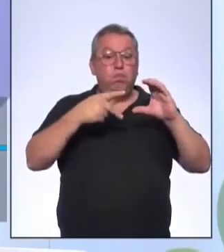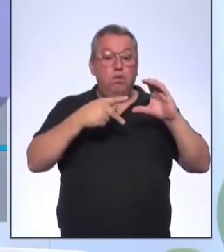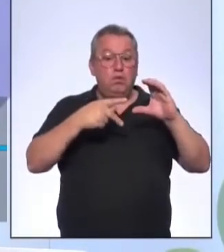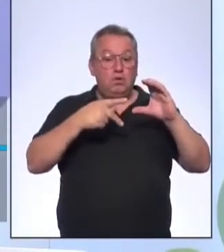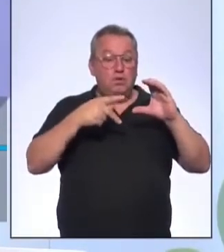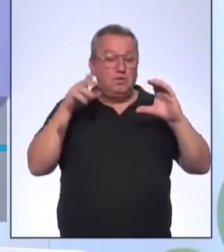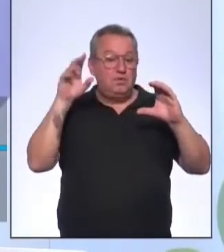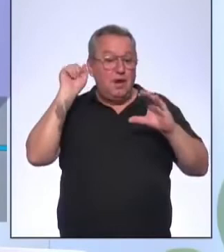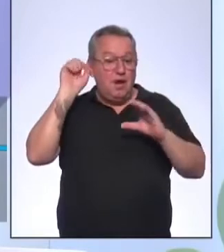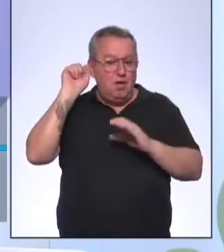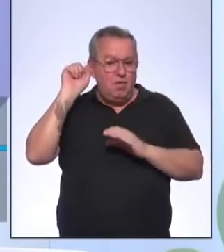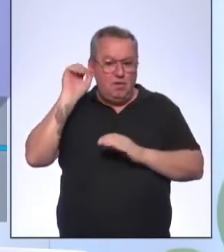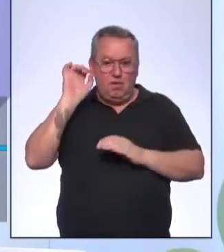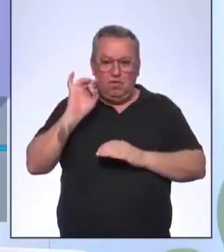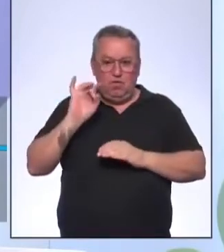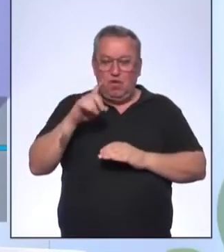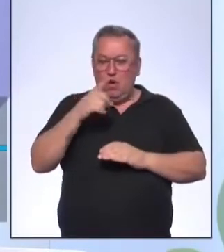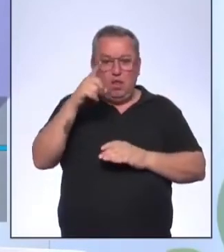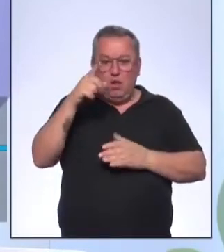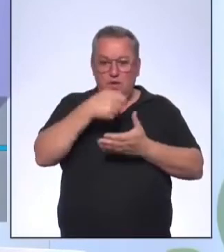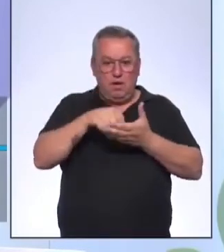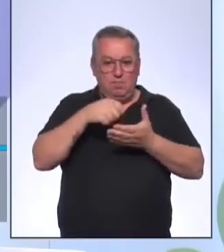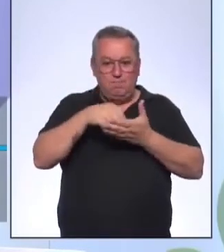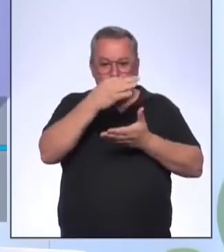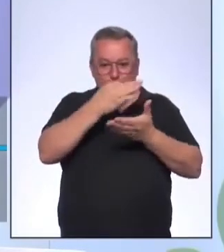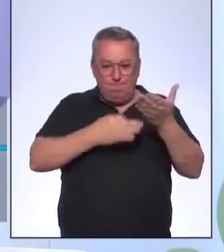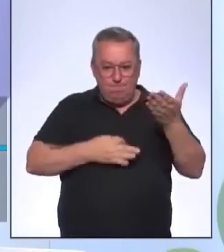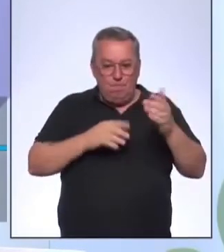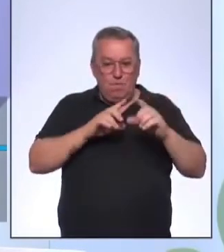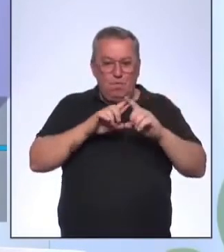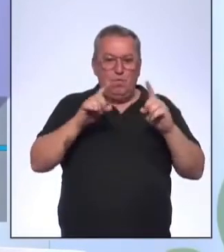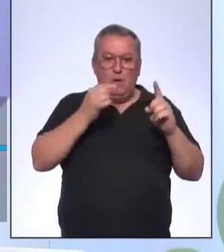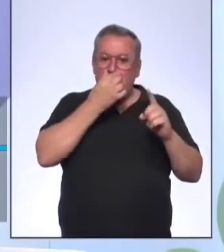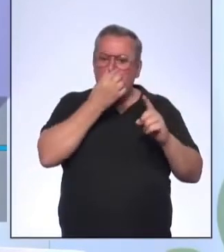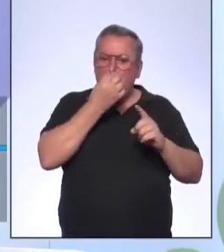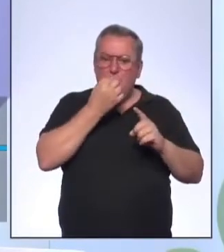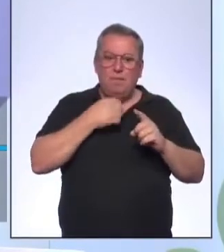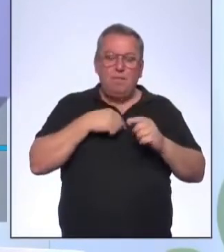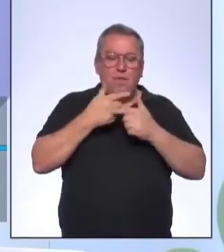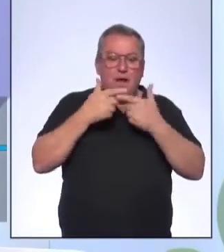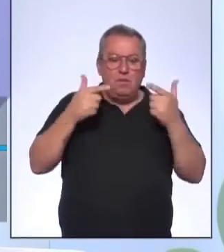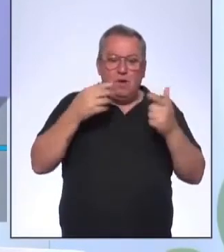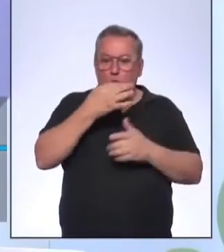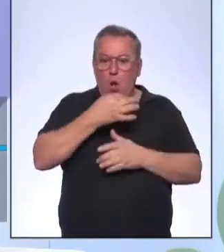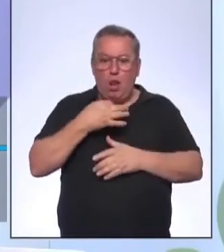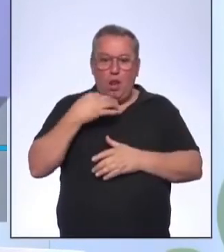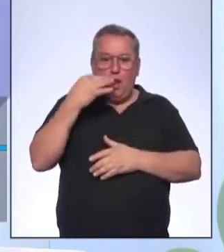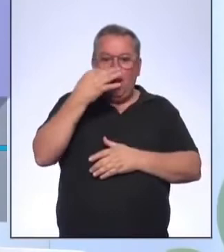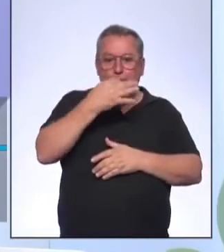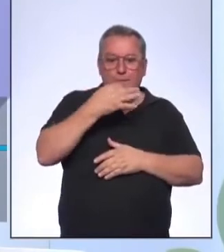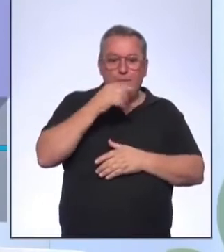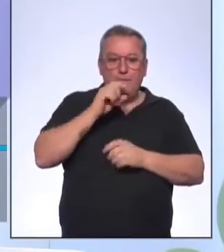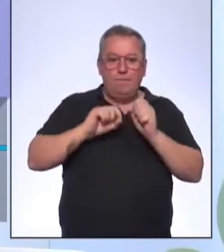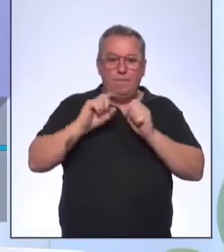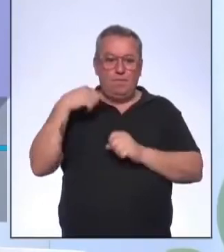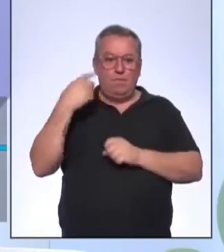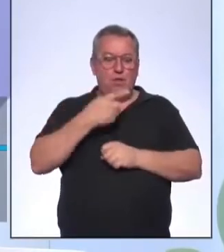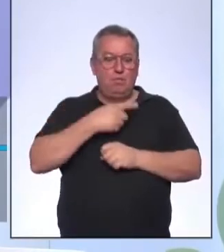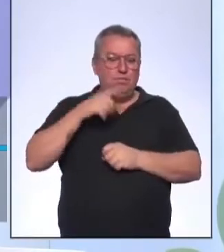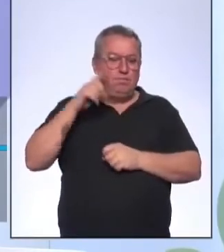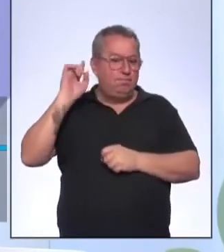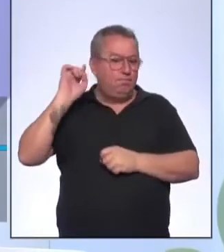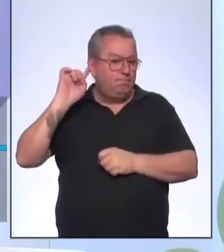áudios esses áudios podem ser também contos histórias mas é somente a linguagem oral e compete a nós